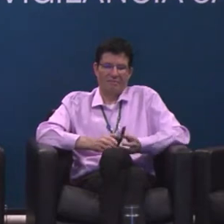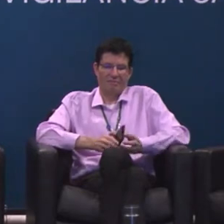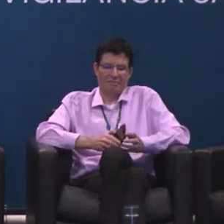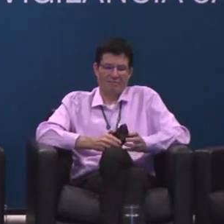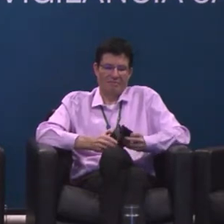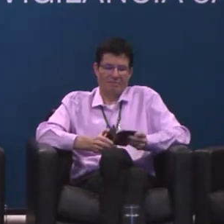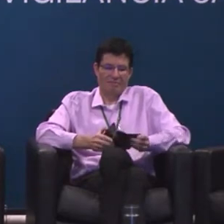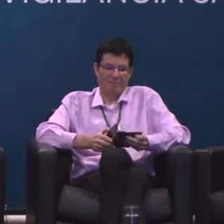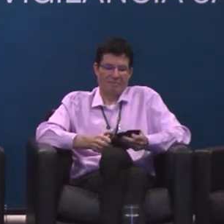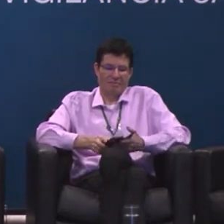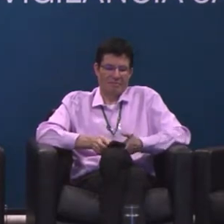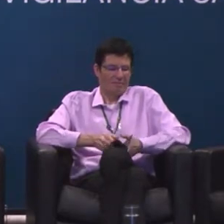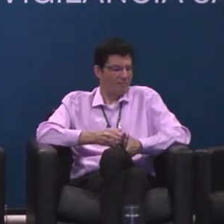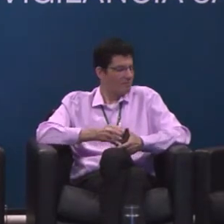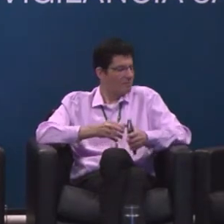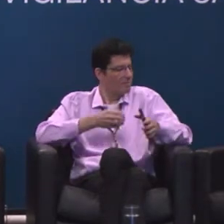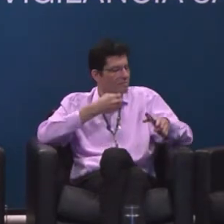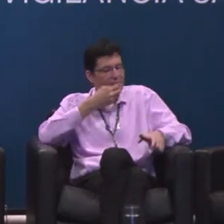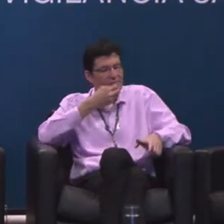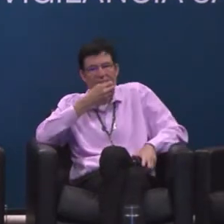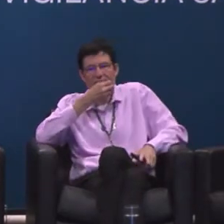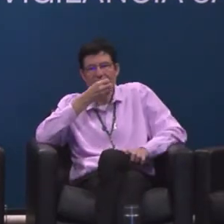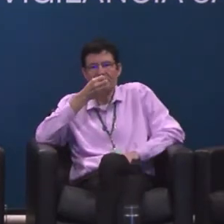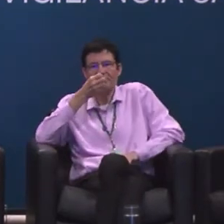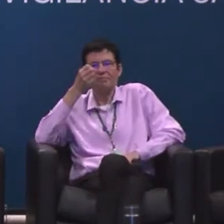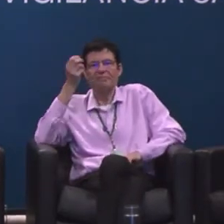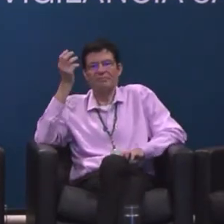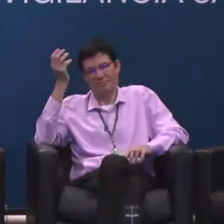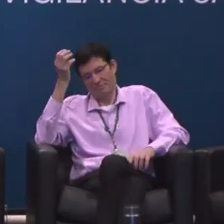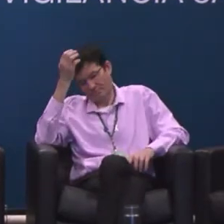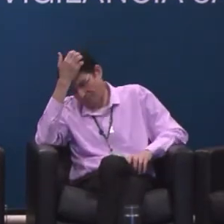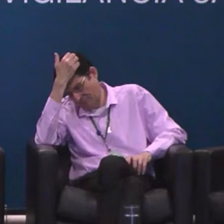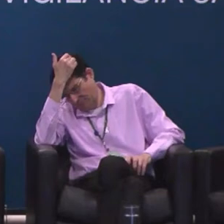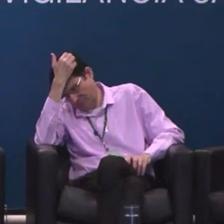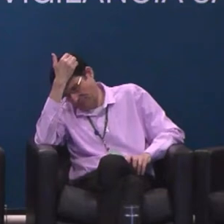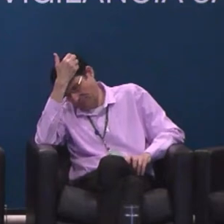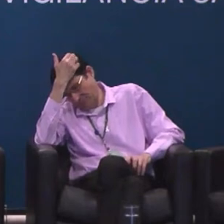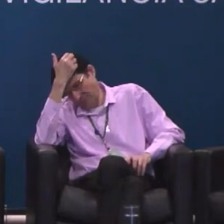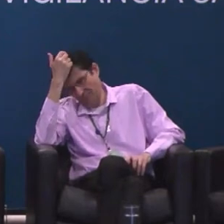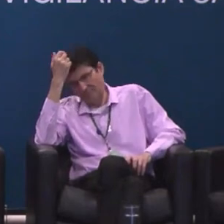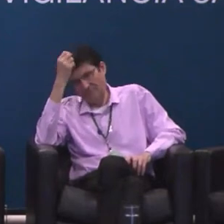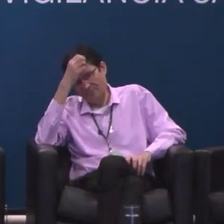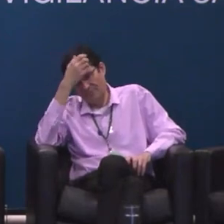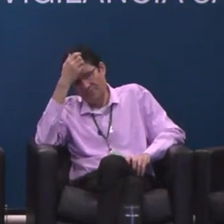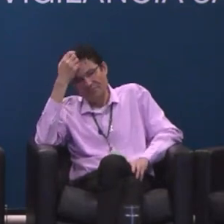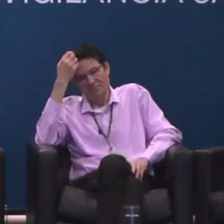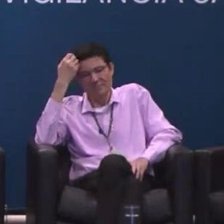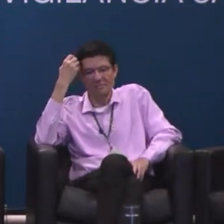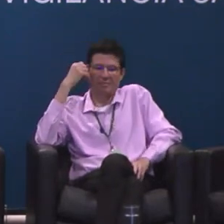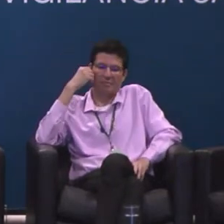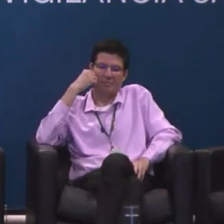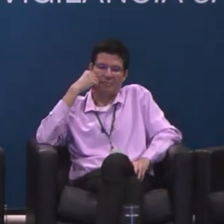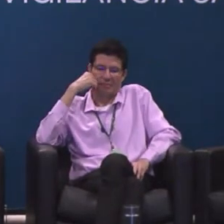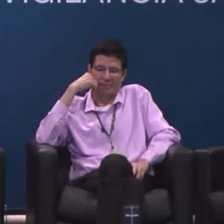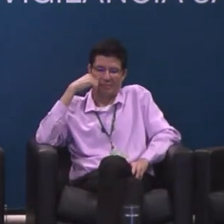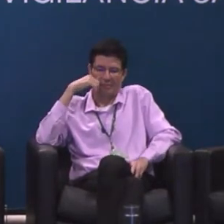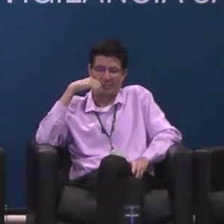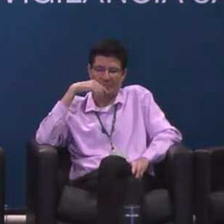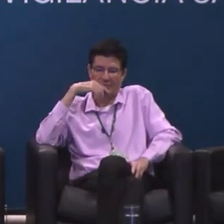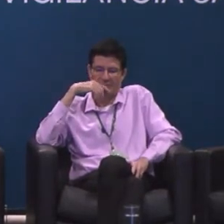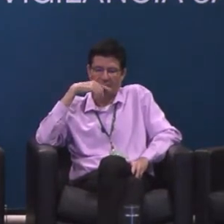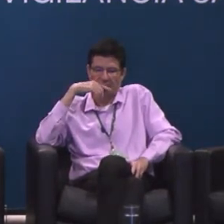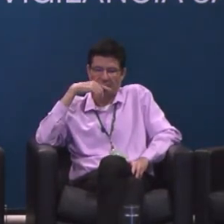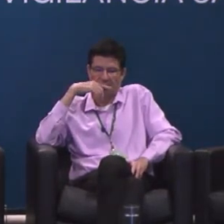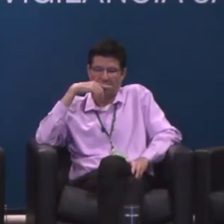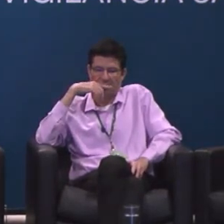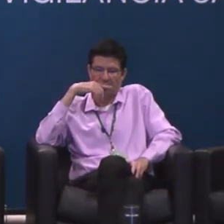Porque existia o mercado nos cobrando também. E aí, com aquela proposta de que